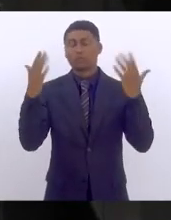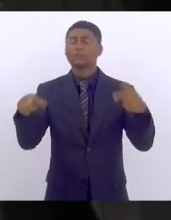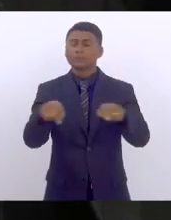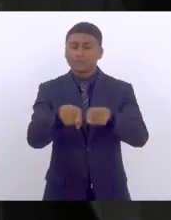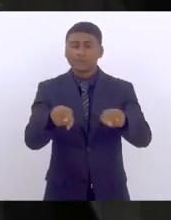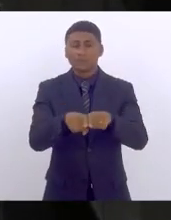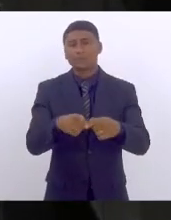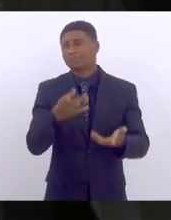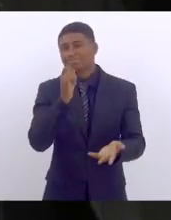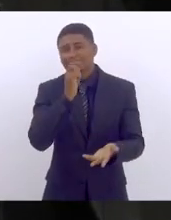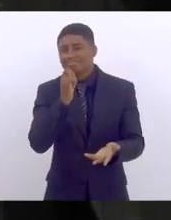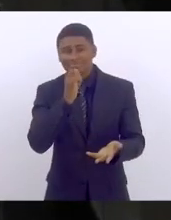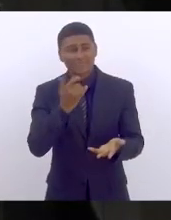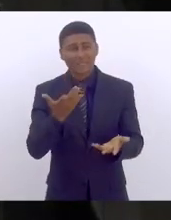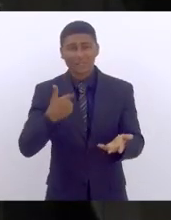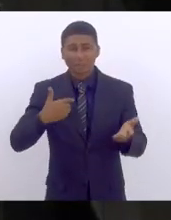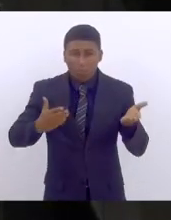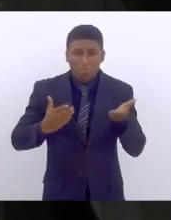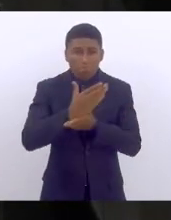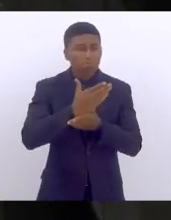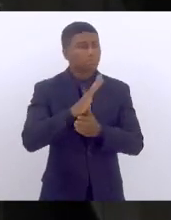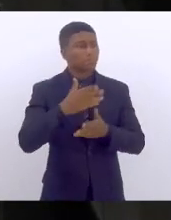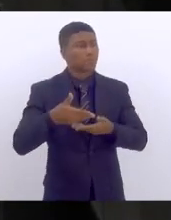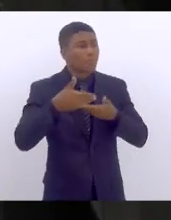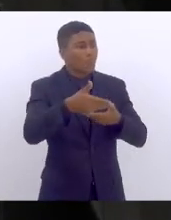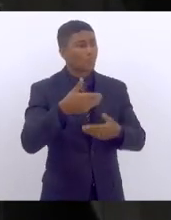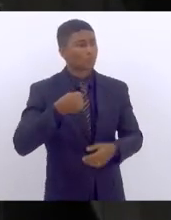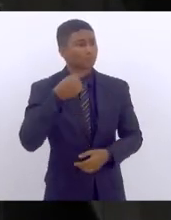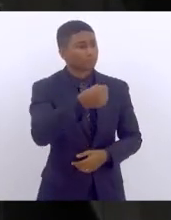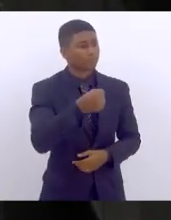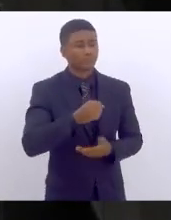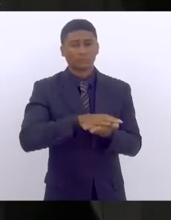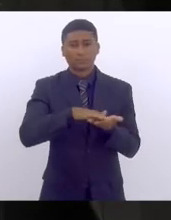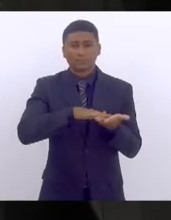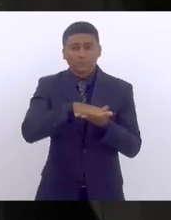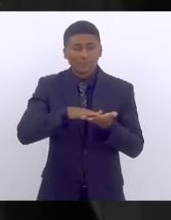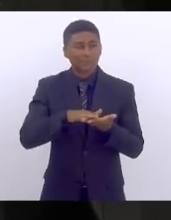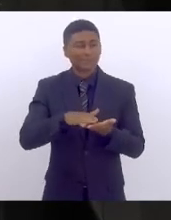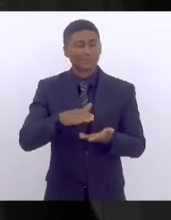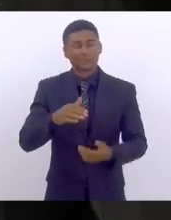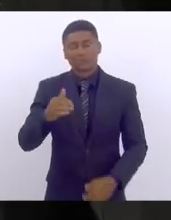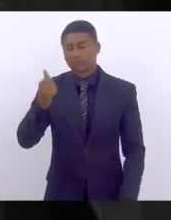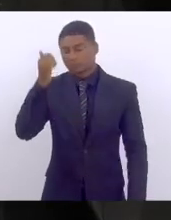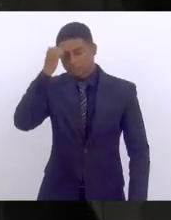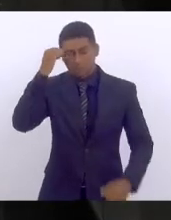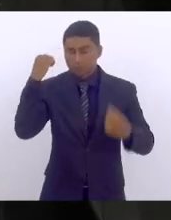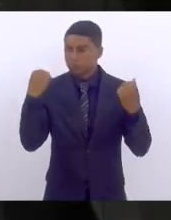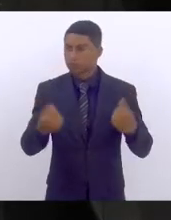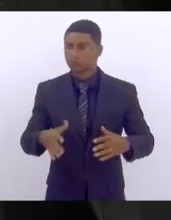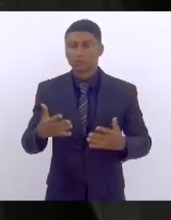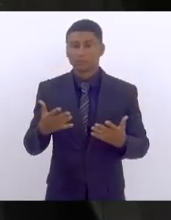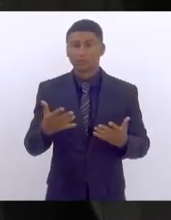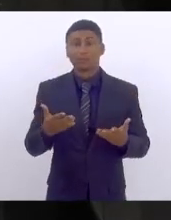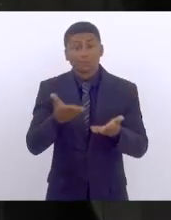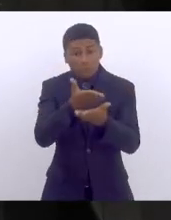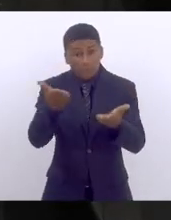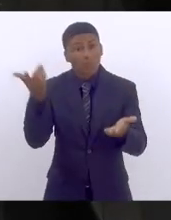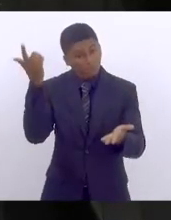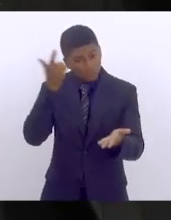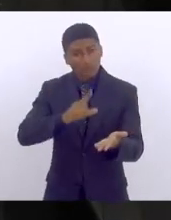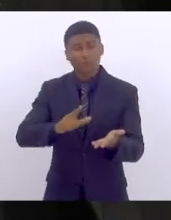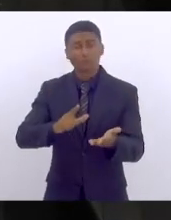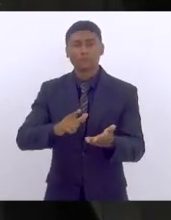frustração de não ser convocado para tomar posse e exercer o cargo que vocês conquistaram por mérito. Ninguém